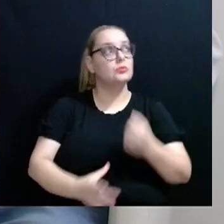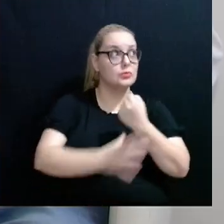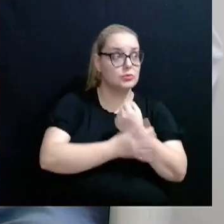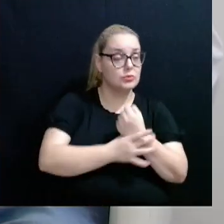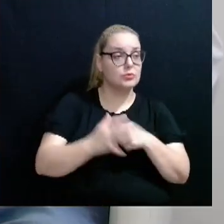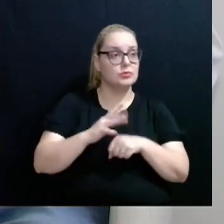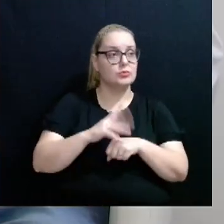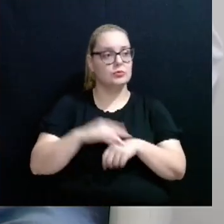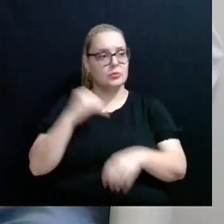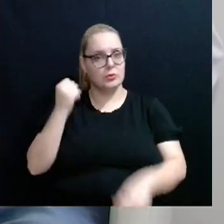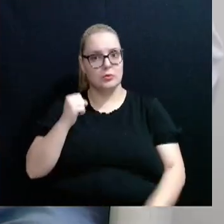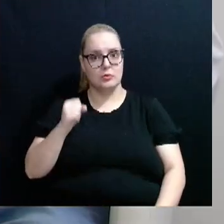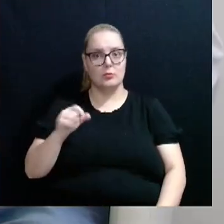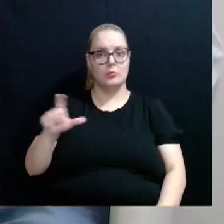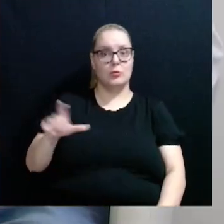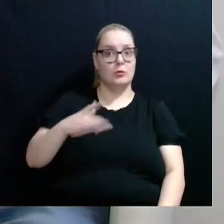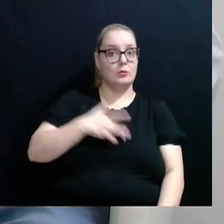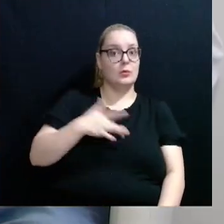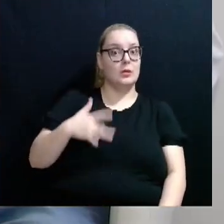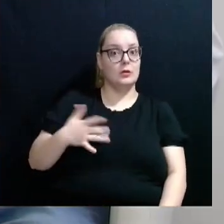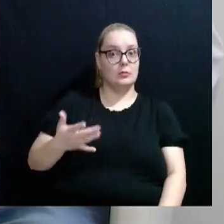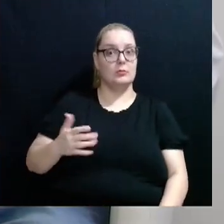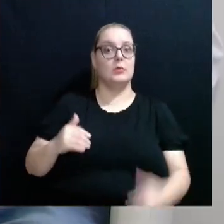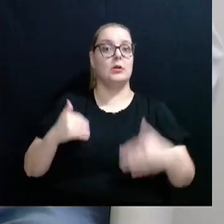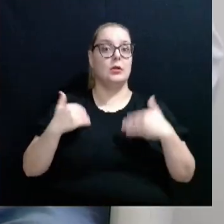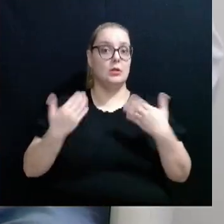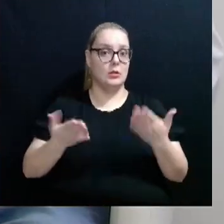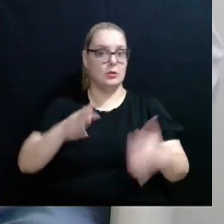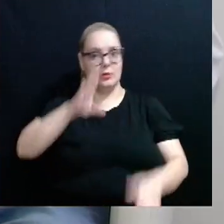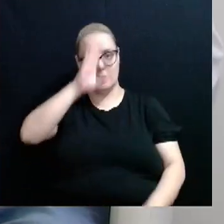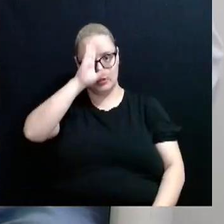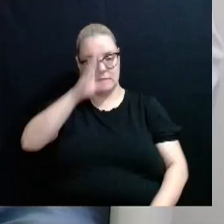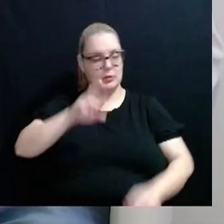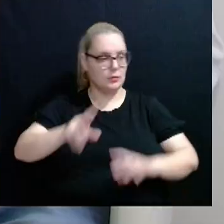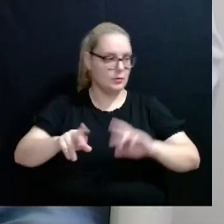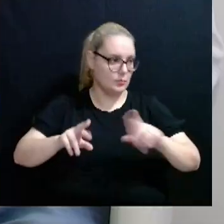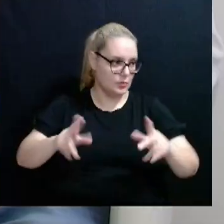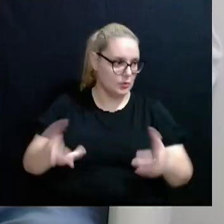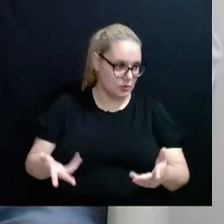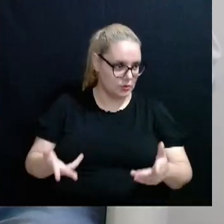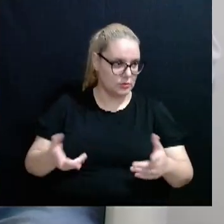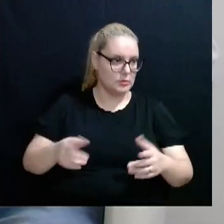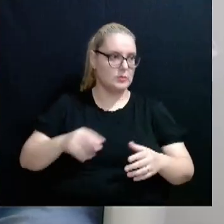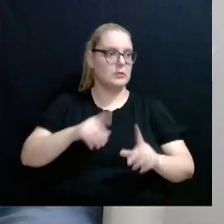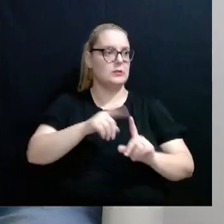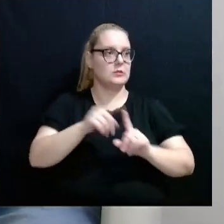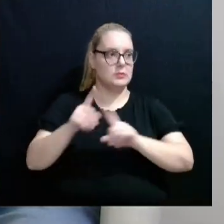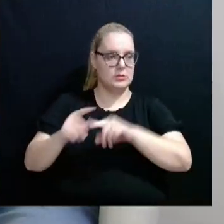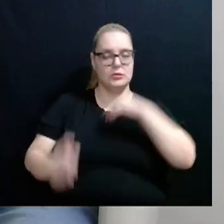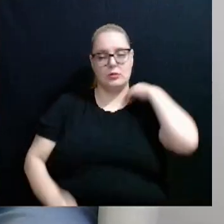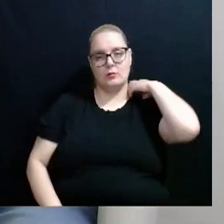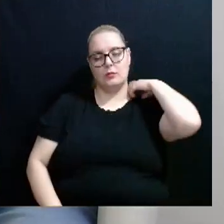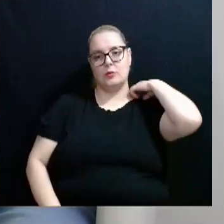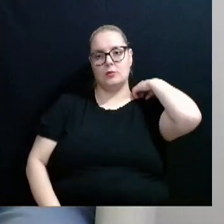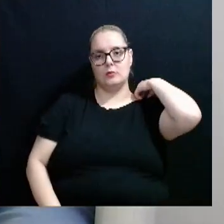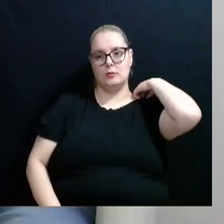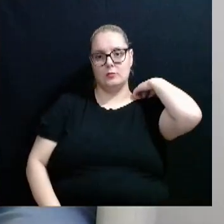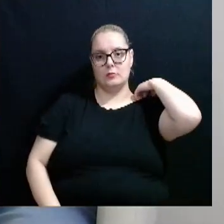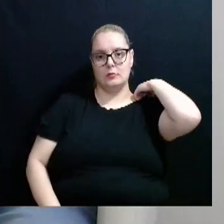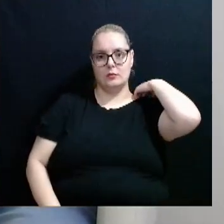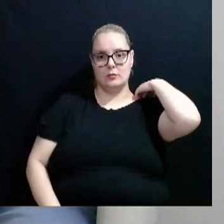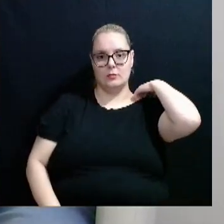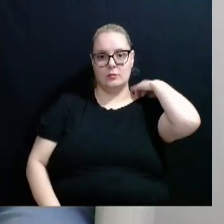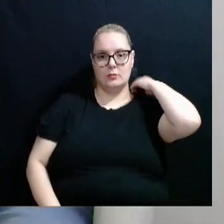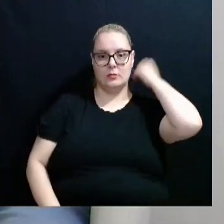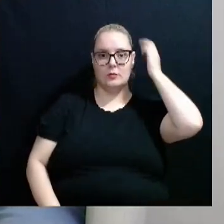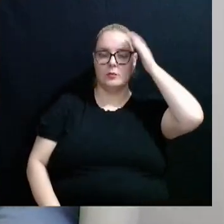plano de saúde? E quais são as principais diferenças dessas modalidades? Ótimo. Eles são 2 produtos